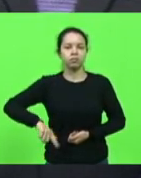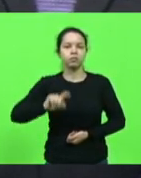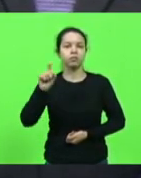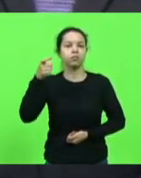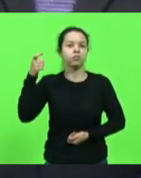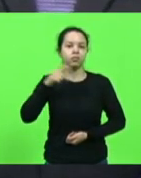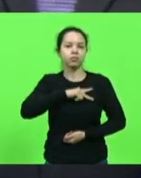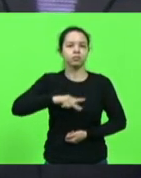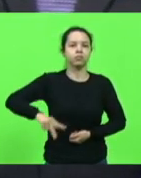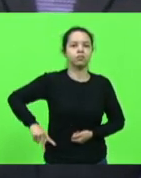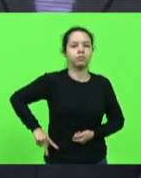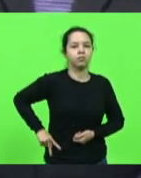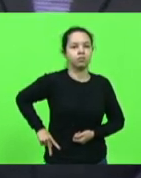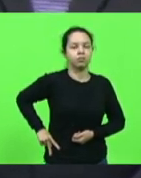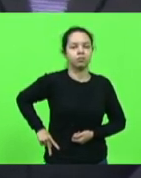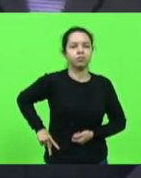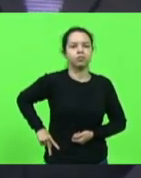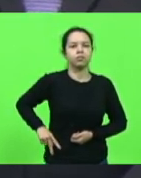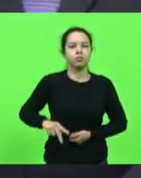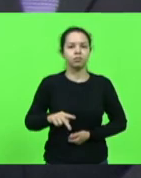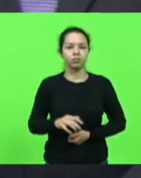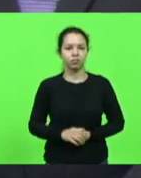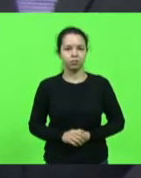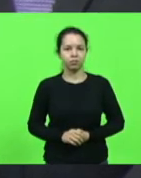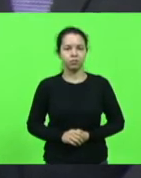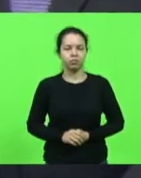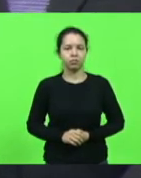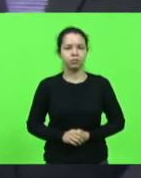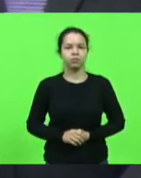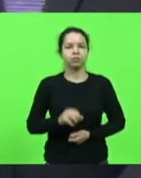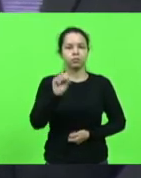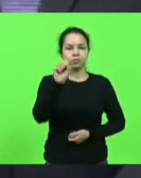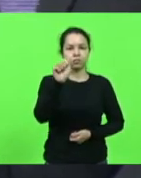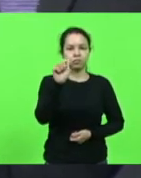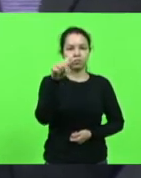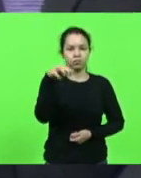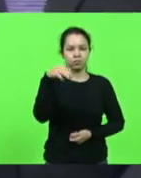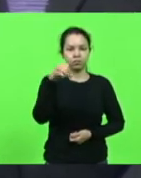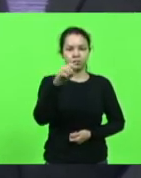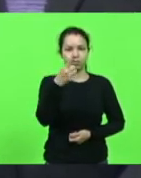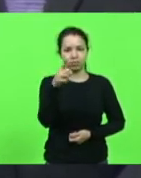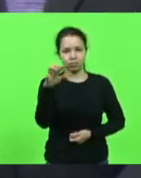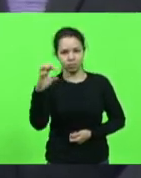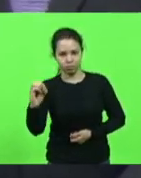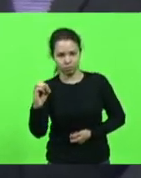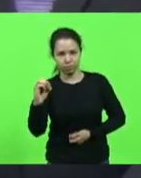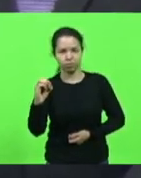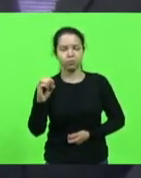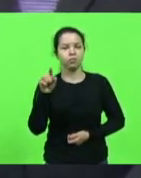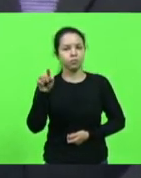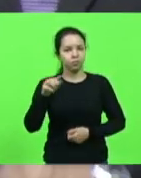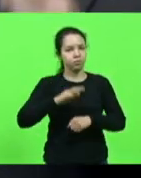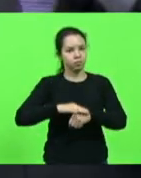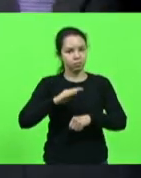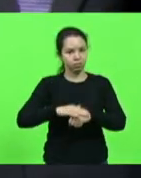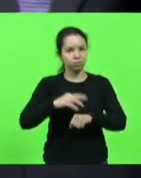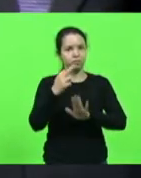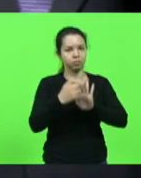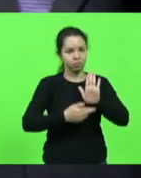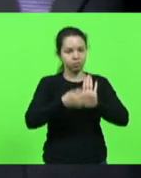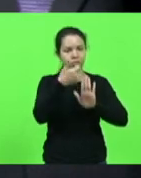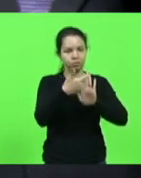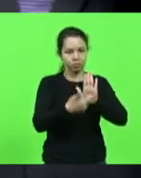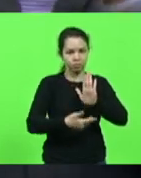da Academia Catarinense de Letras, Salomão Antônio Ribas Júnior, que foi o relator da Constituição